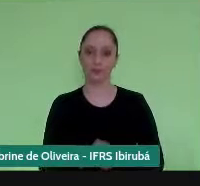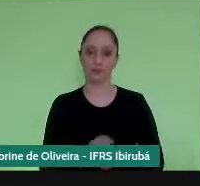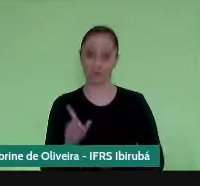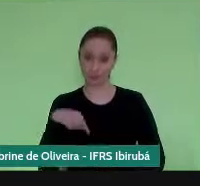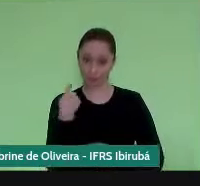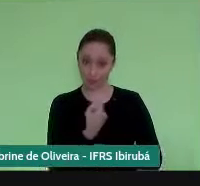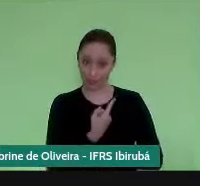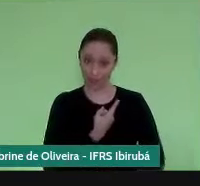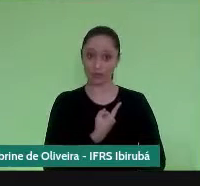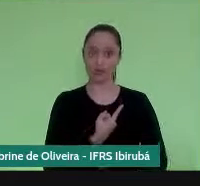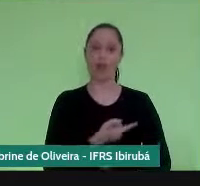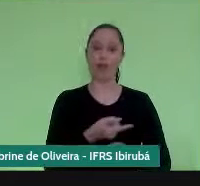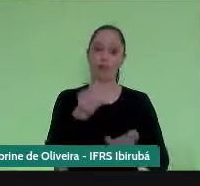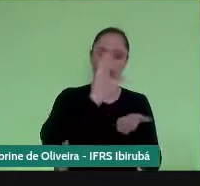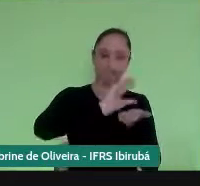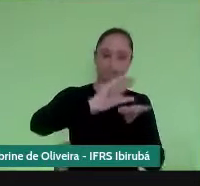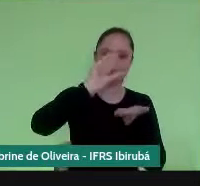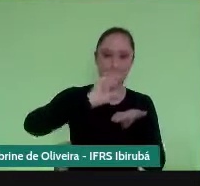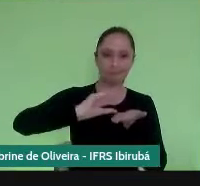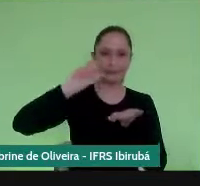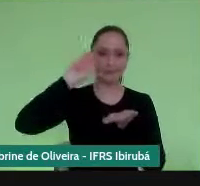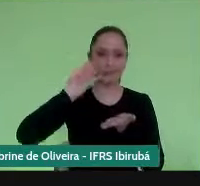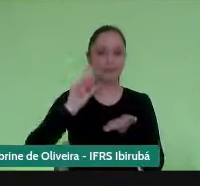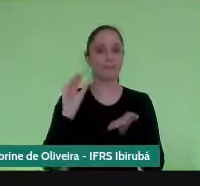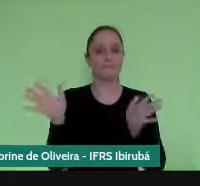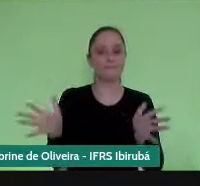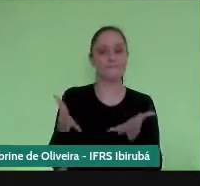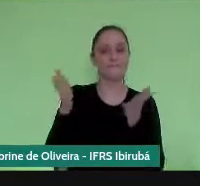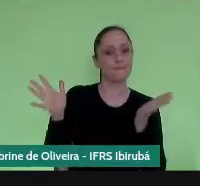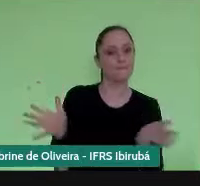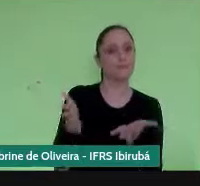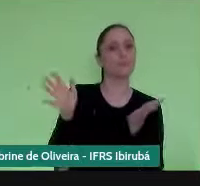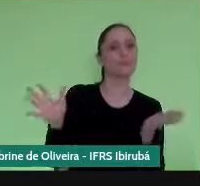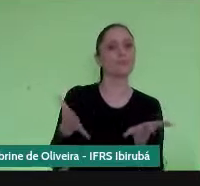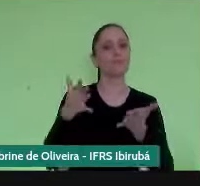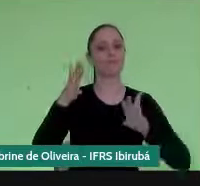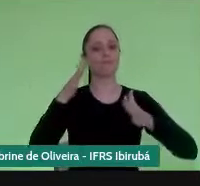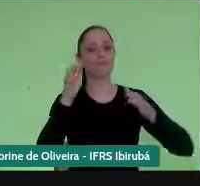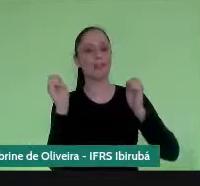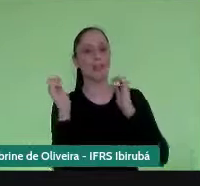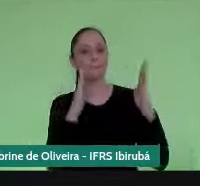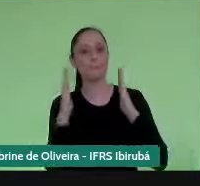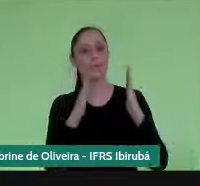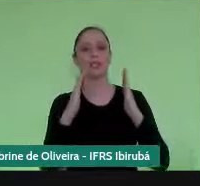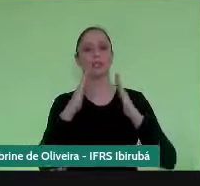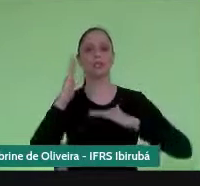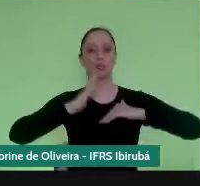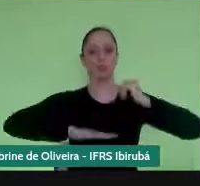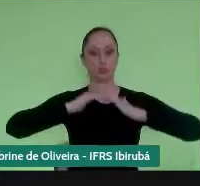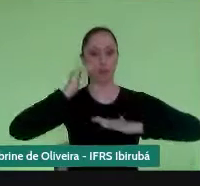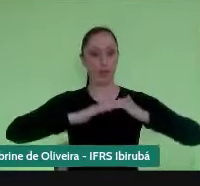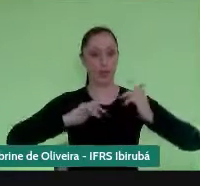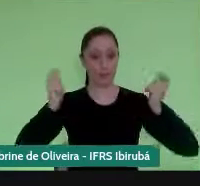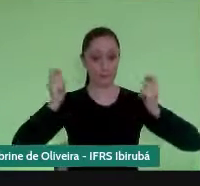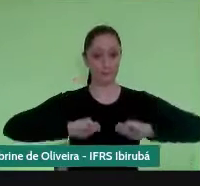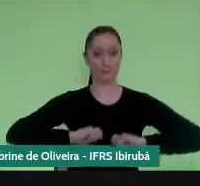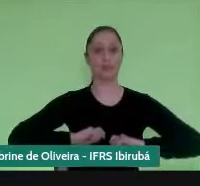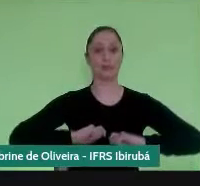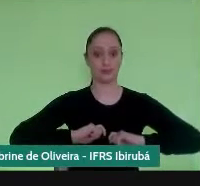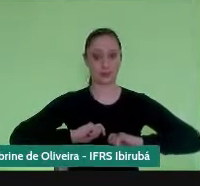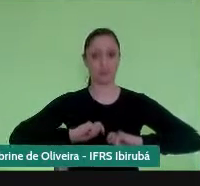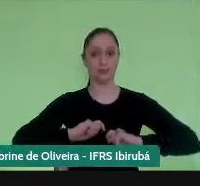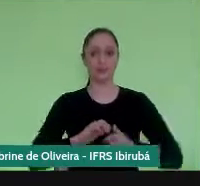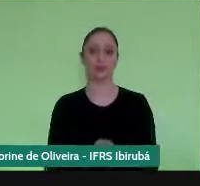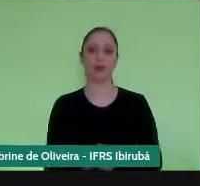em momentos de capacitação, outros colegas já comentaram essa passagem, né, que ocorreu, essa